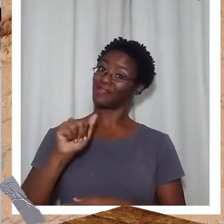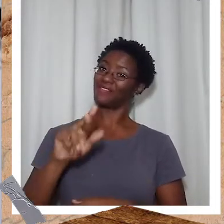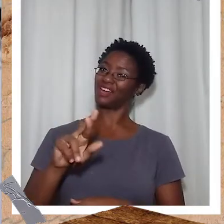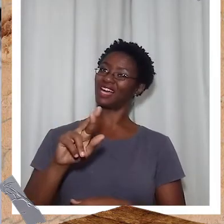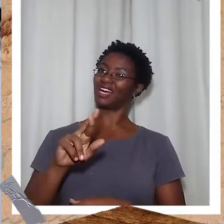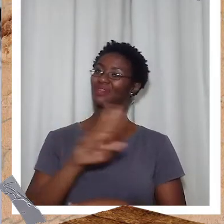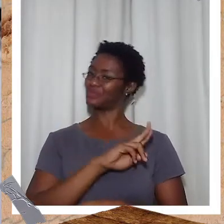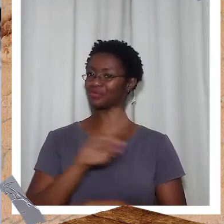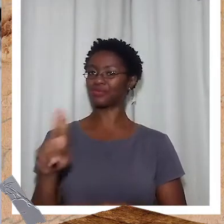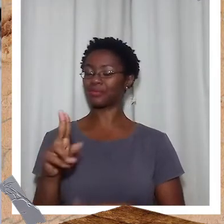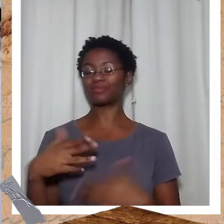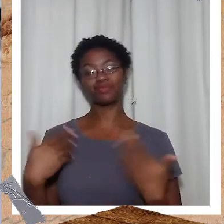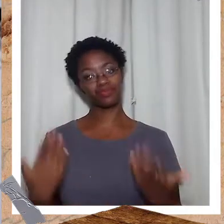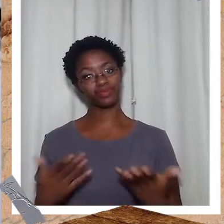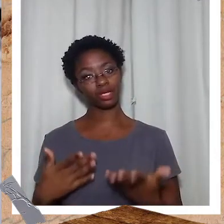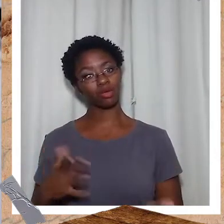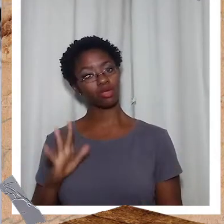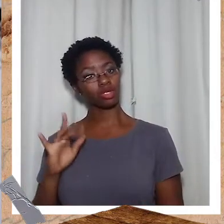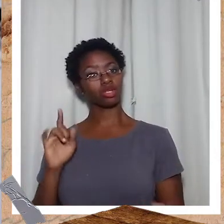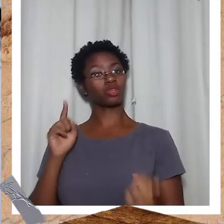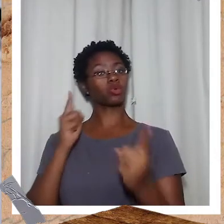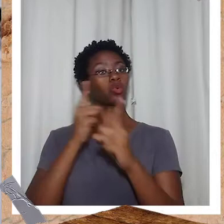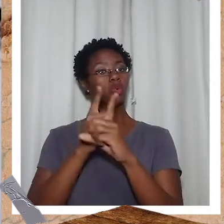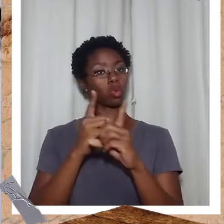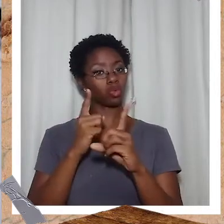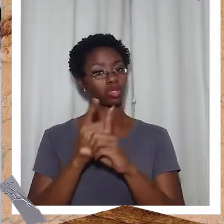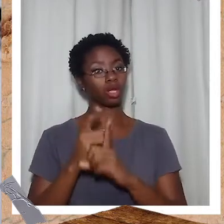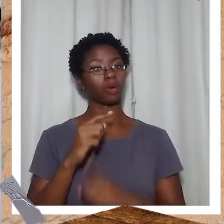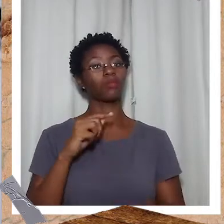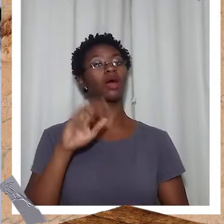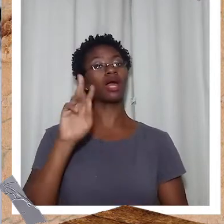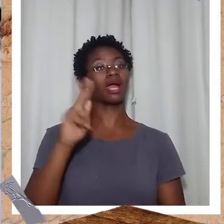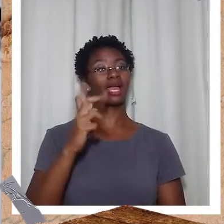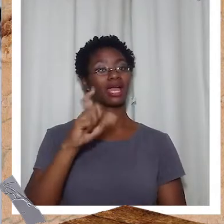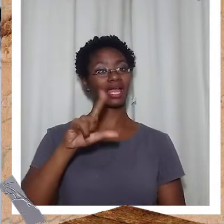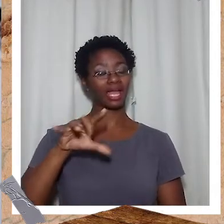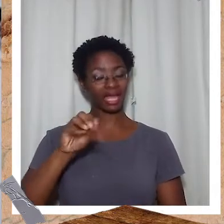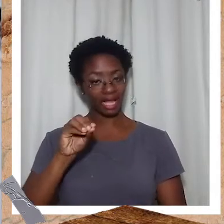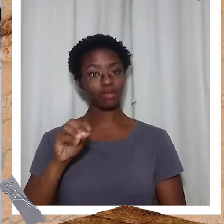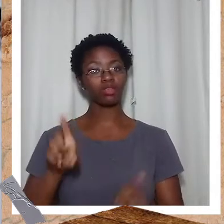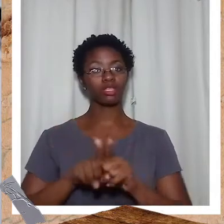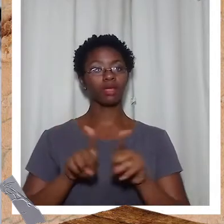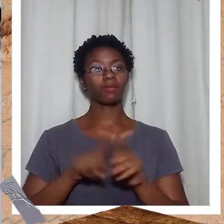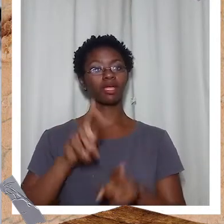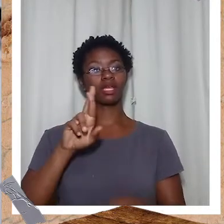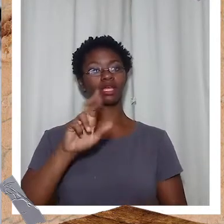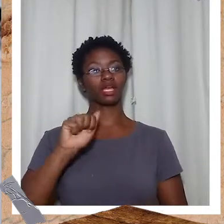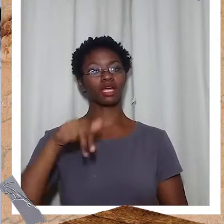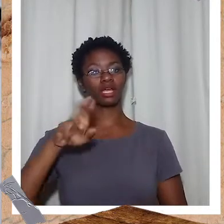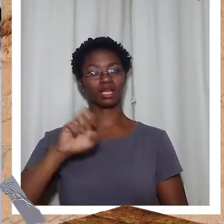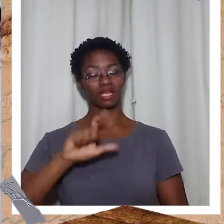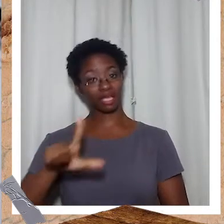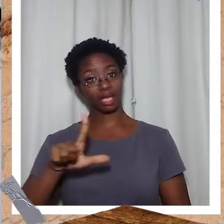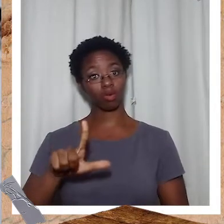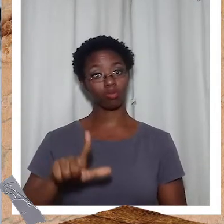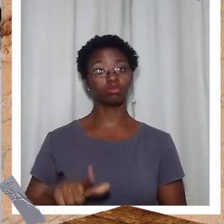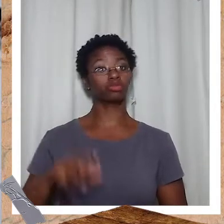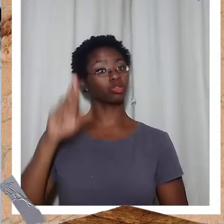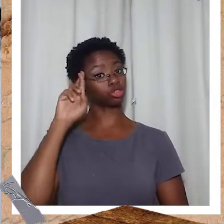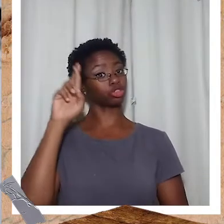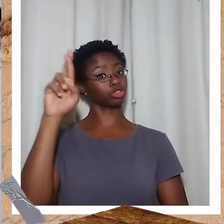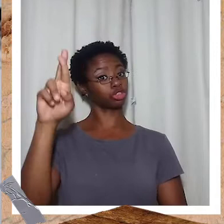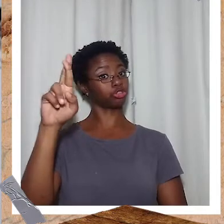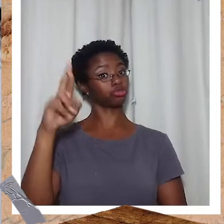daí desaguamos em Hélio Menezes e Raquel Barreto, os curadores da exposição que promete ser a